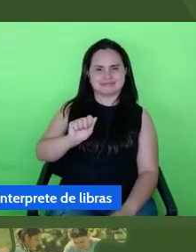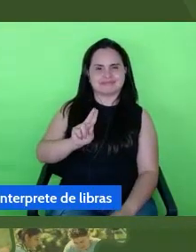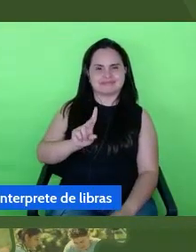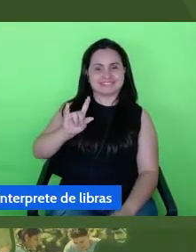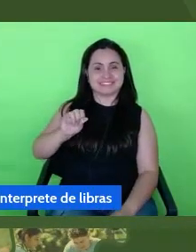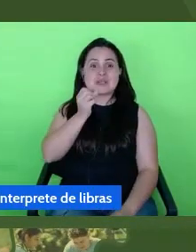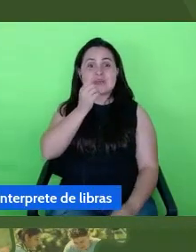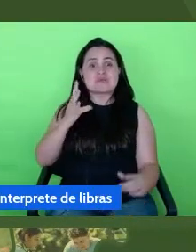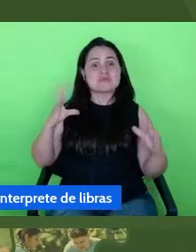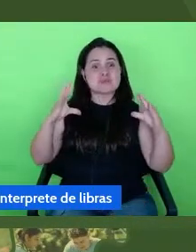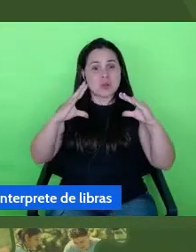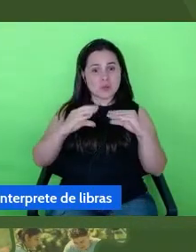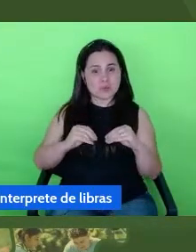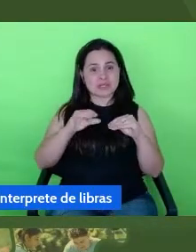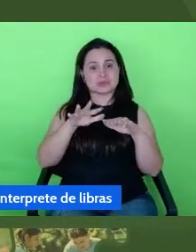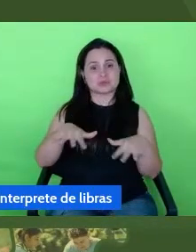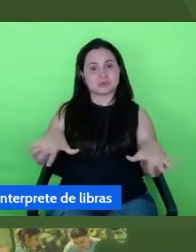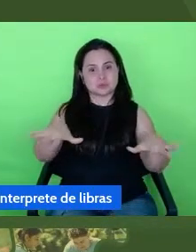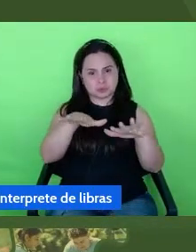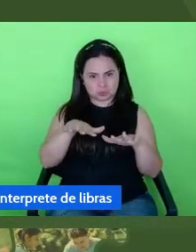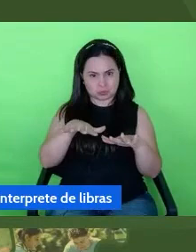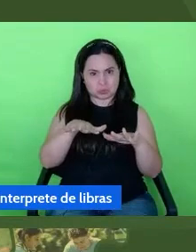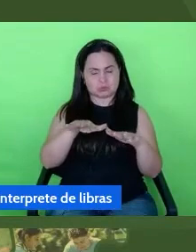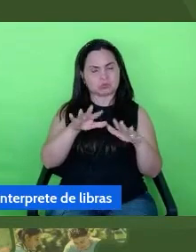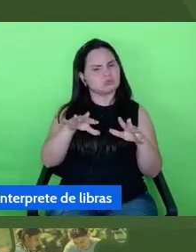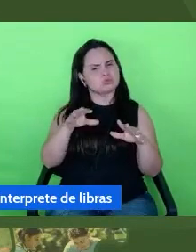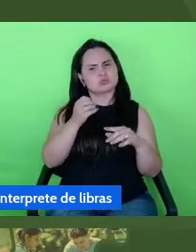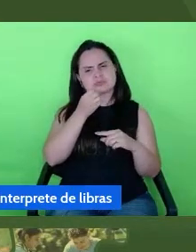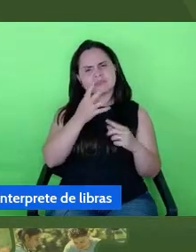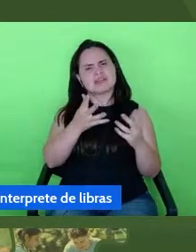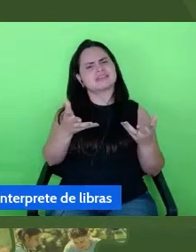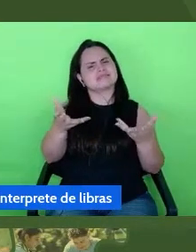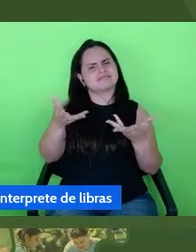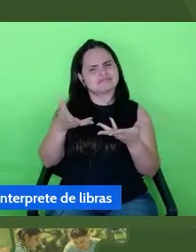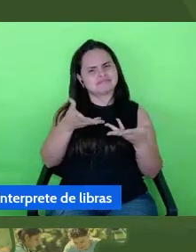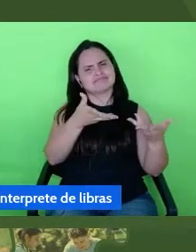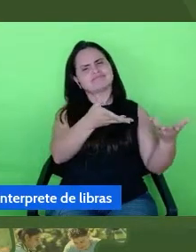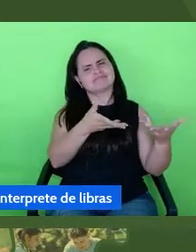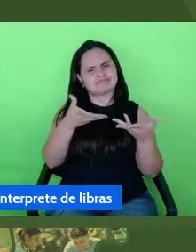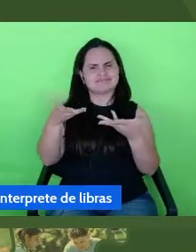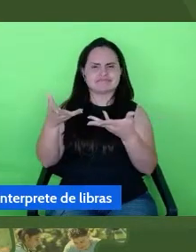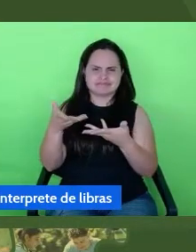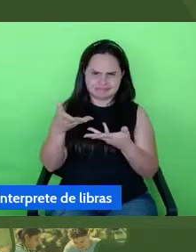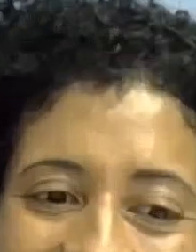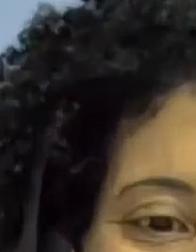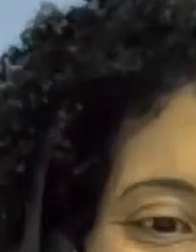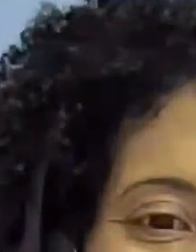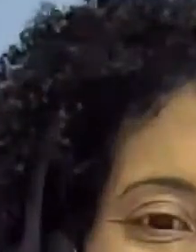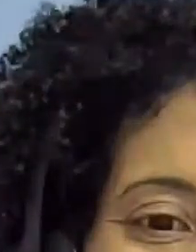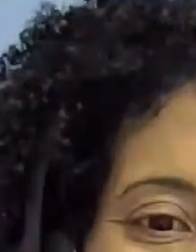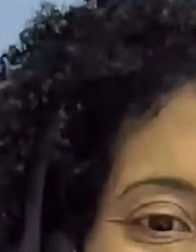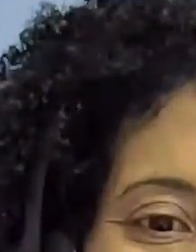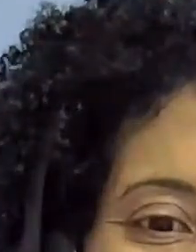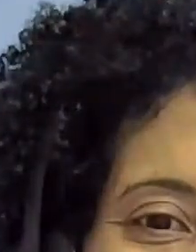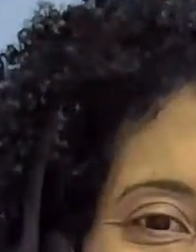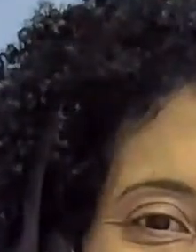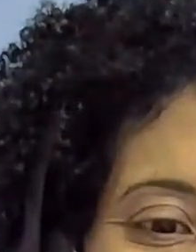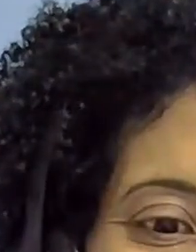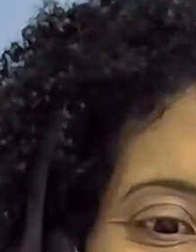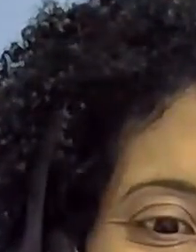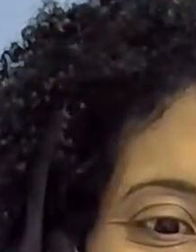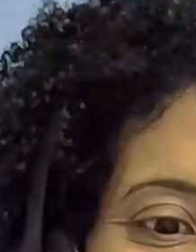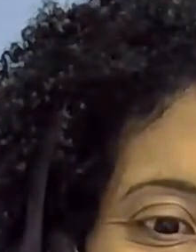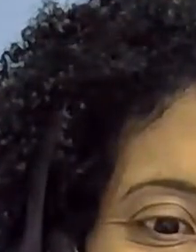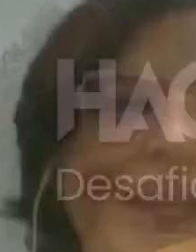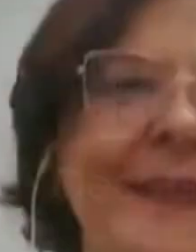a todos, sejam todos bem-vindos, bem-vindas, a este evento, essa live